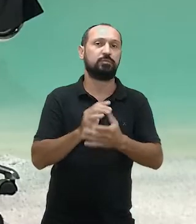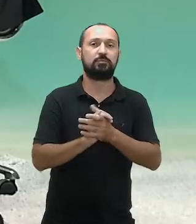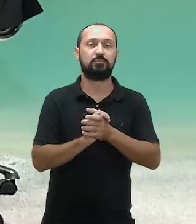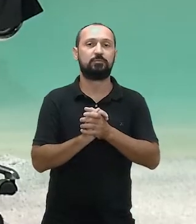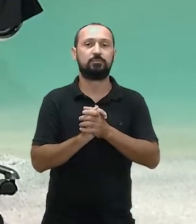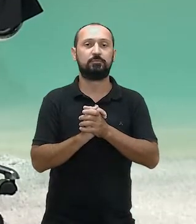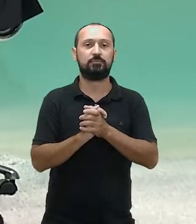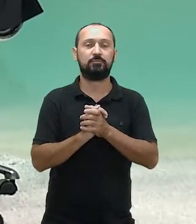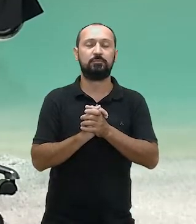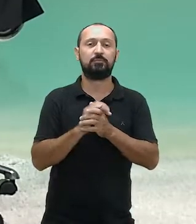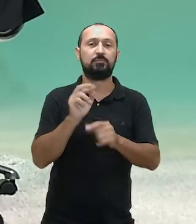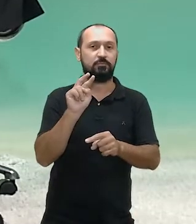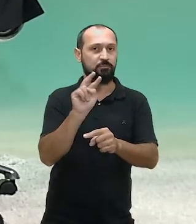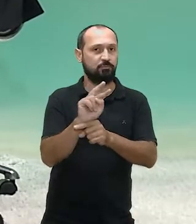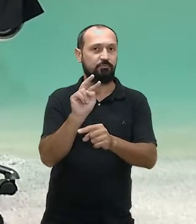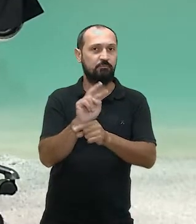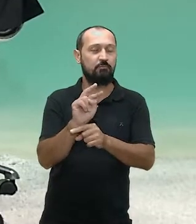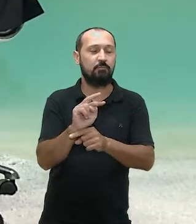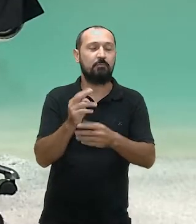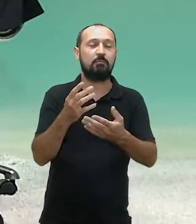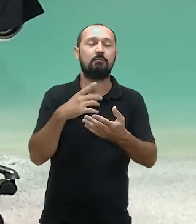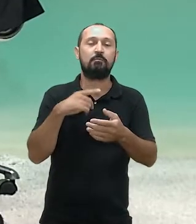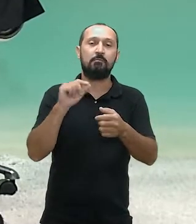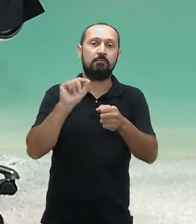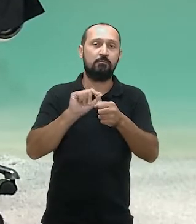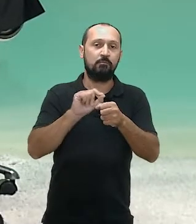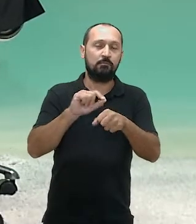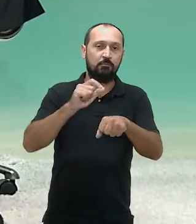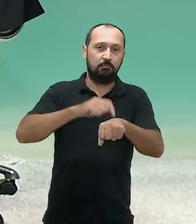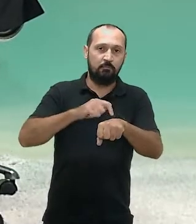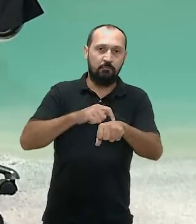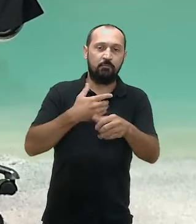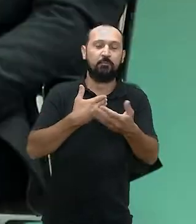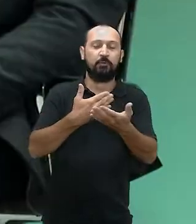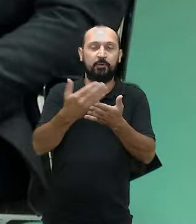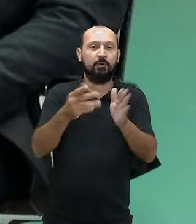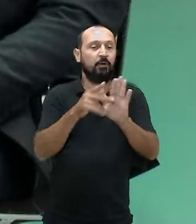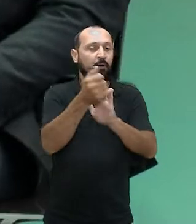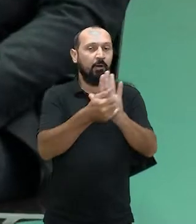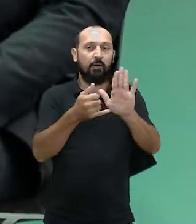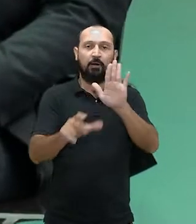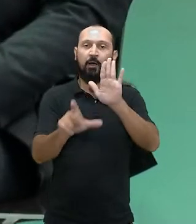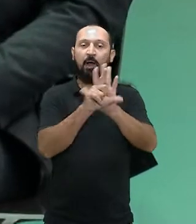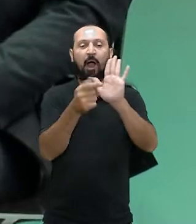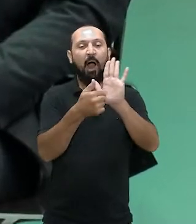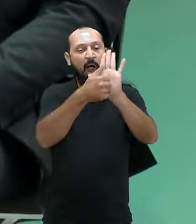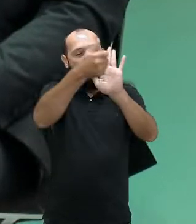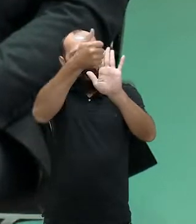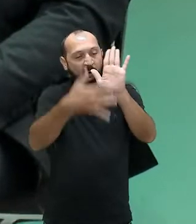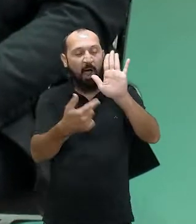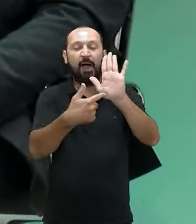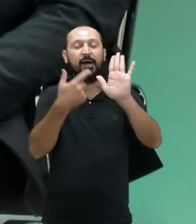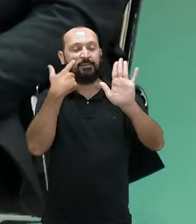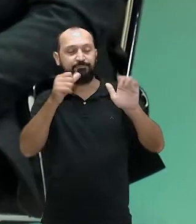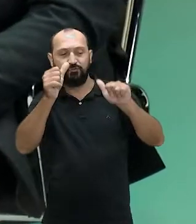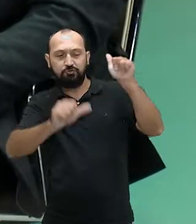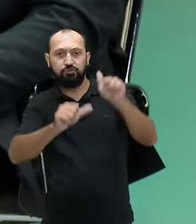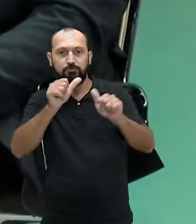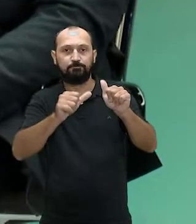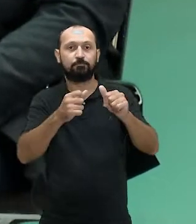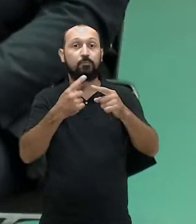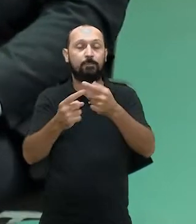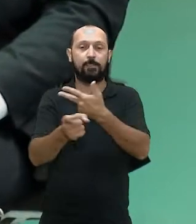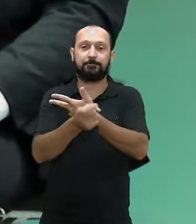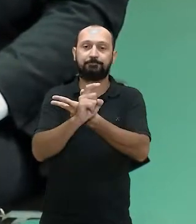E o controle ele é realizado desde o momento dessa aprovação, porque ele precisa... O Executivo ele